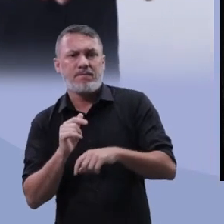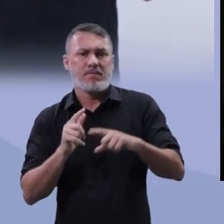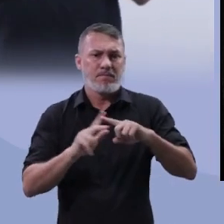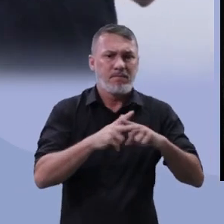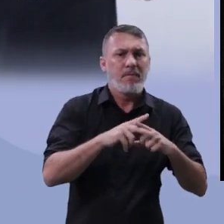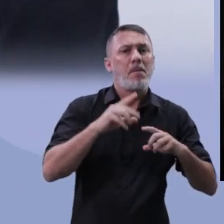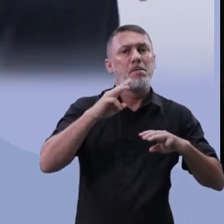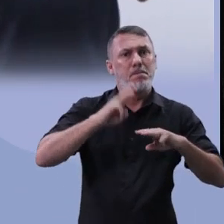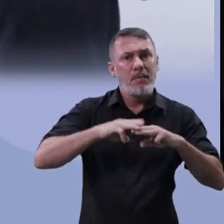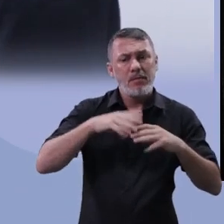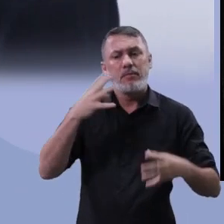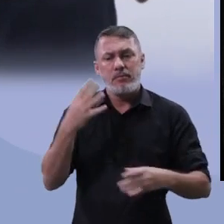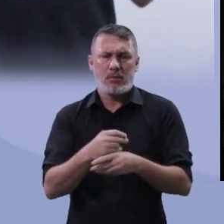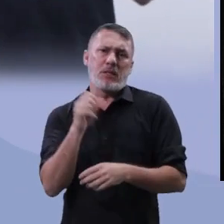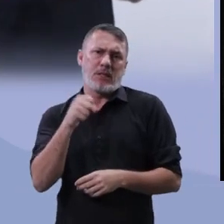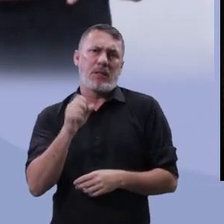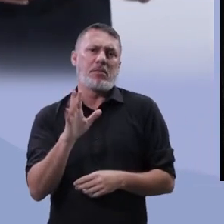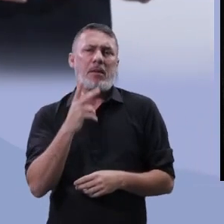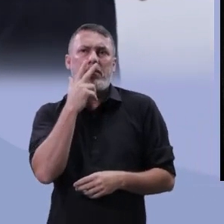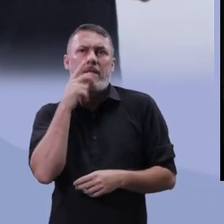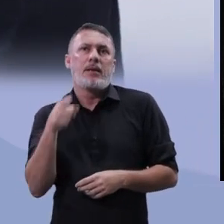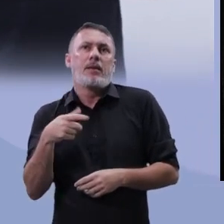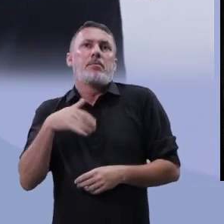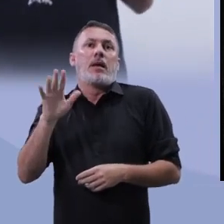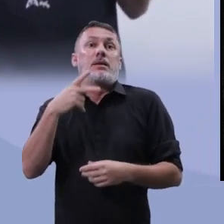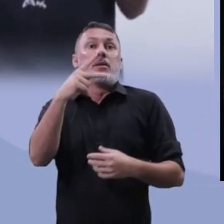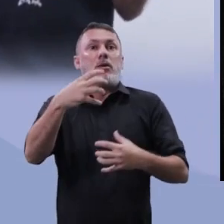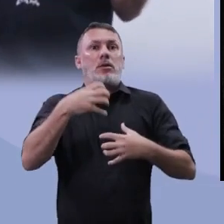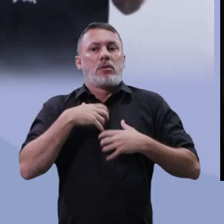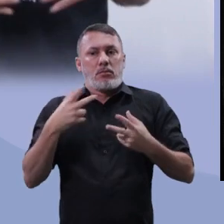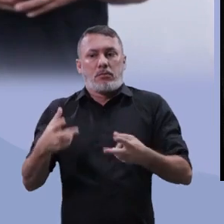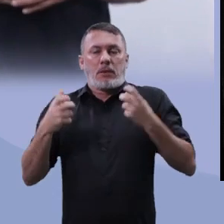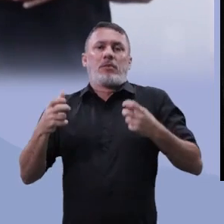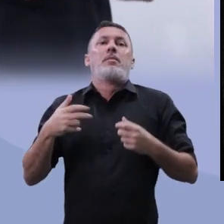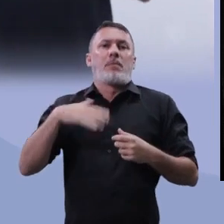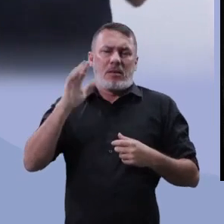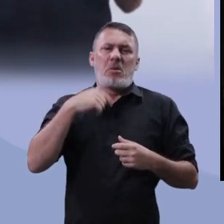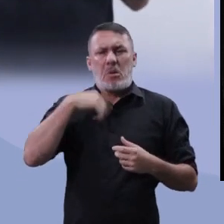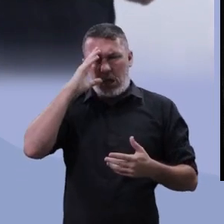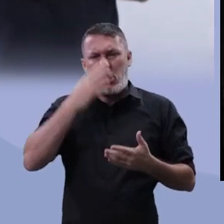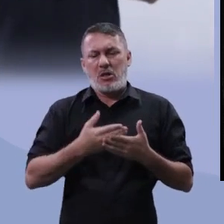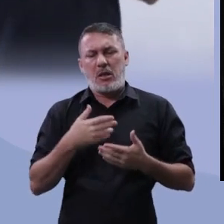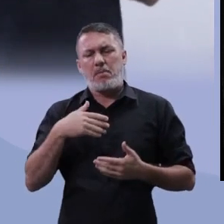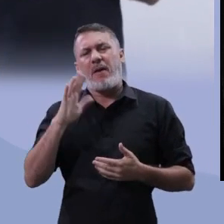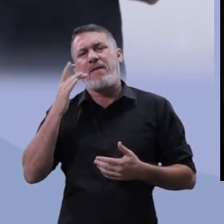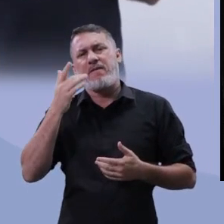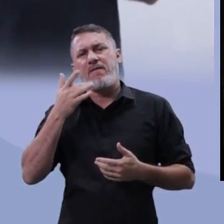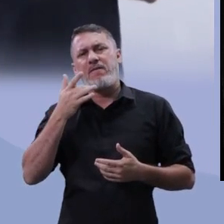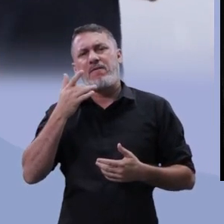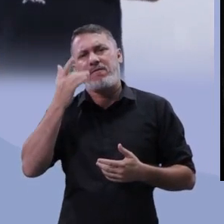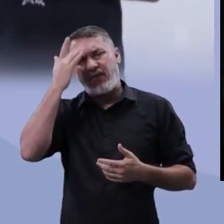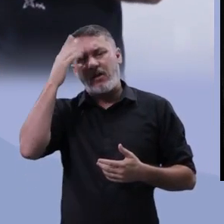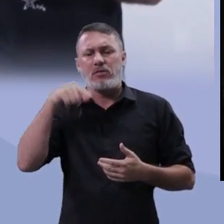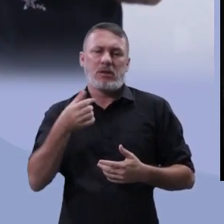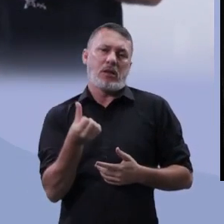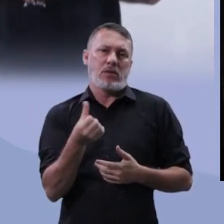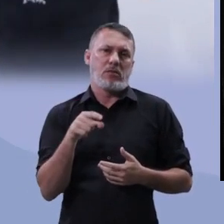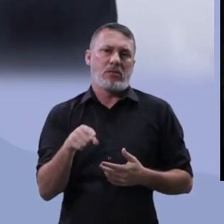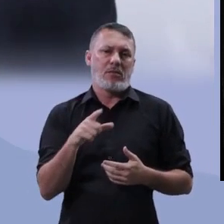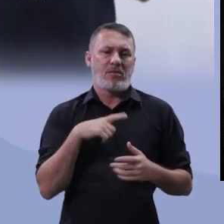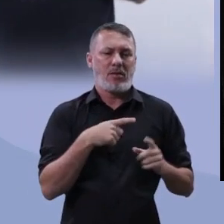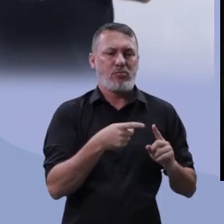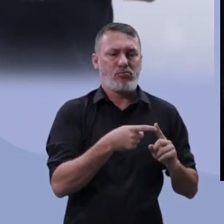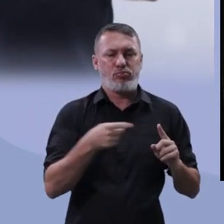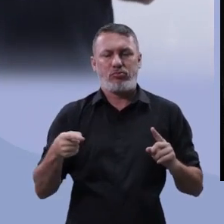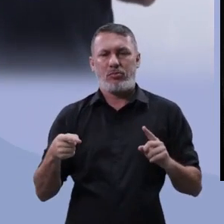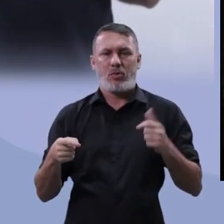ferramenta matemática, às vezes sim, mas é uma competência muito mais interpretativa. Então, acredito que é a competência mais fácil das